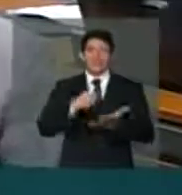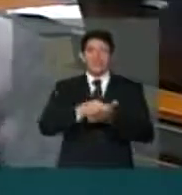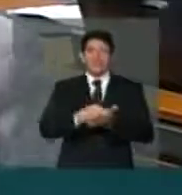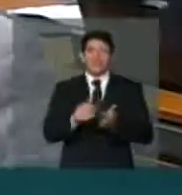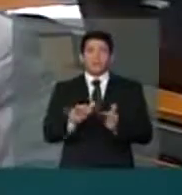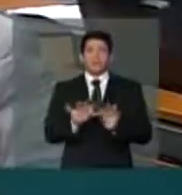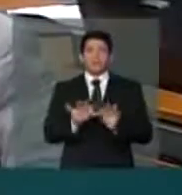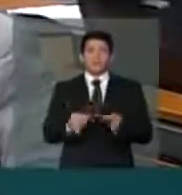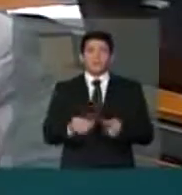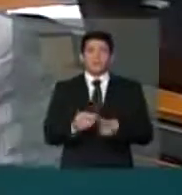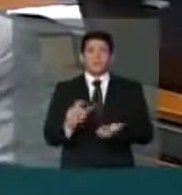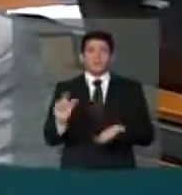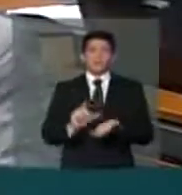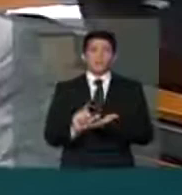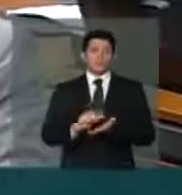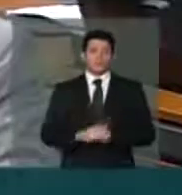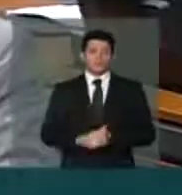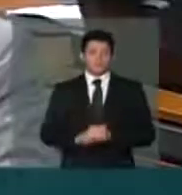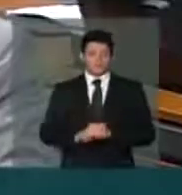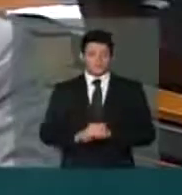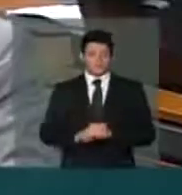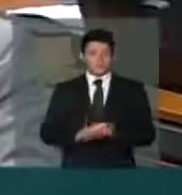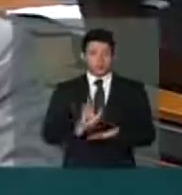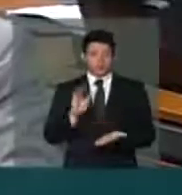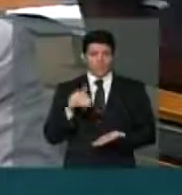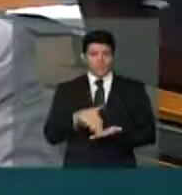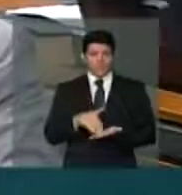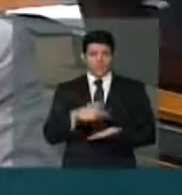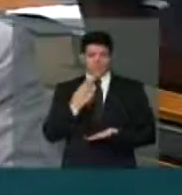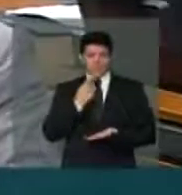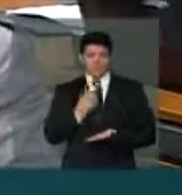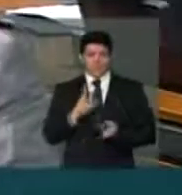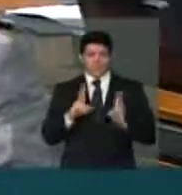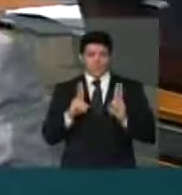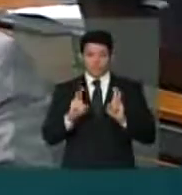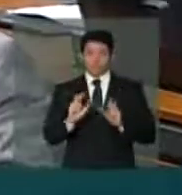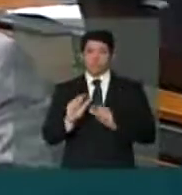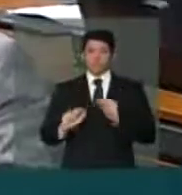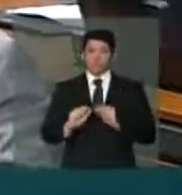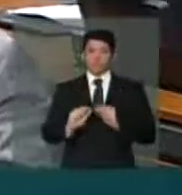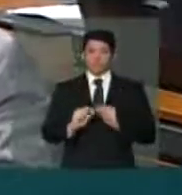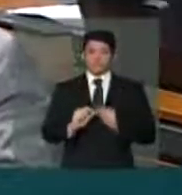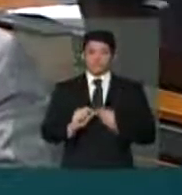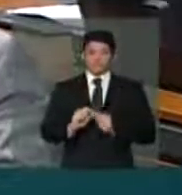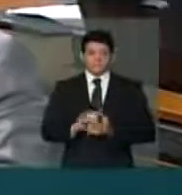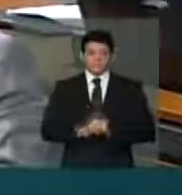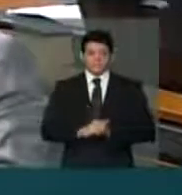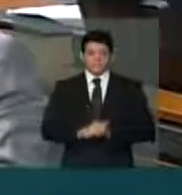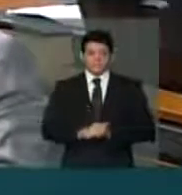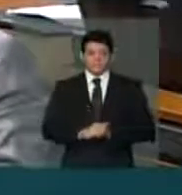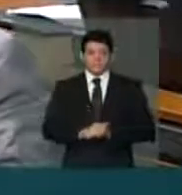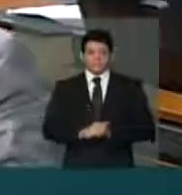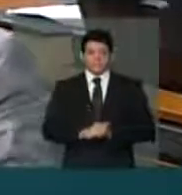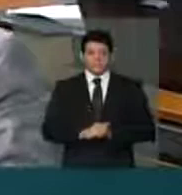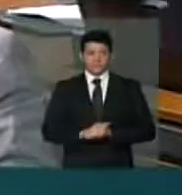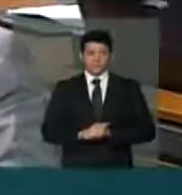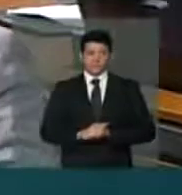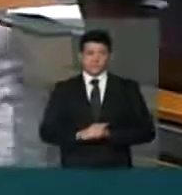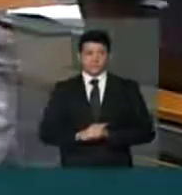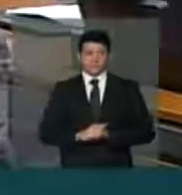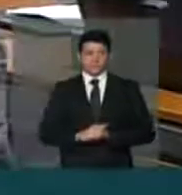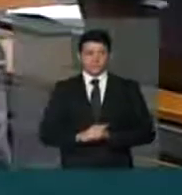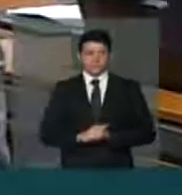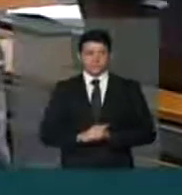muito poucos. Mas, finalmente, para falar em relação à chamada pedalada fiscal... Eu ia pedir a Vossa Excelência que o tempo está esgotado na soma dos